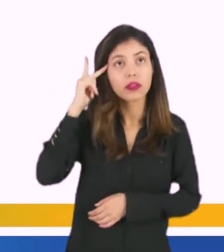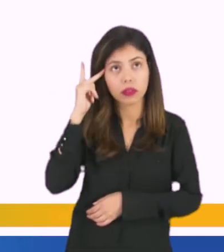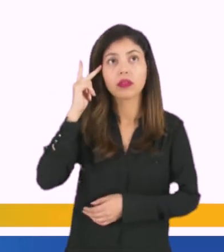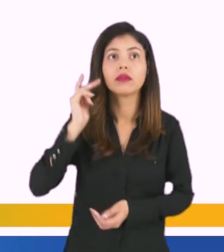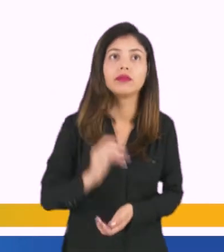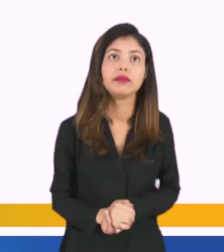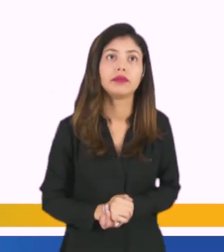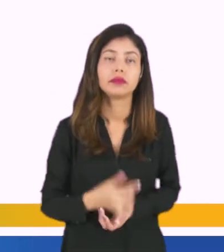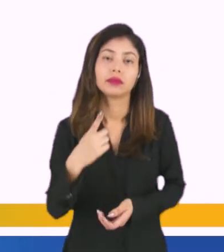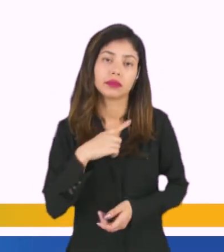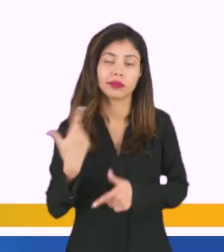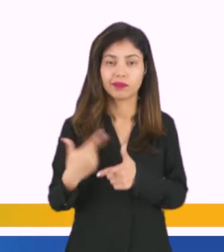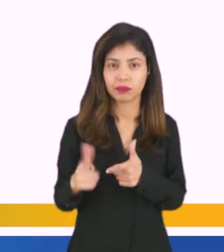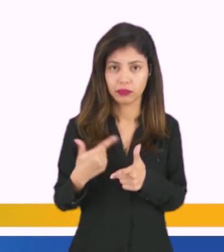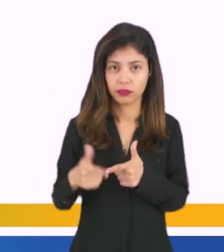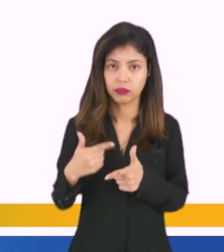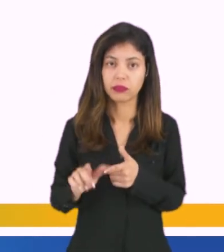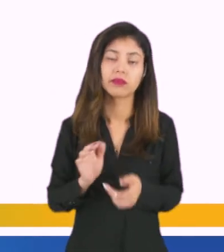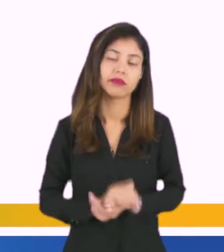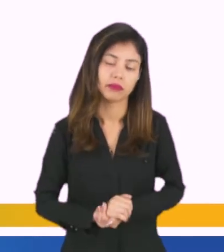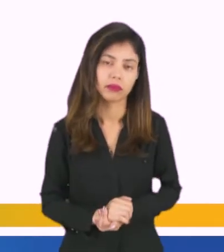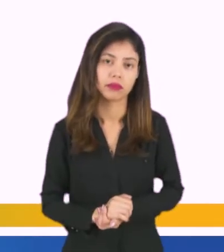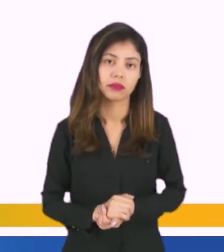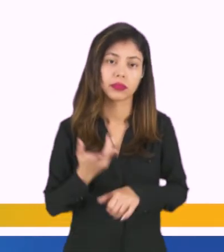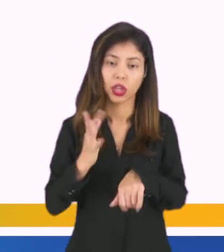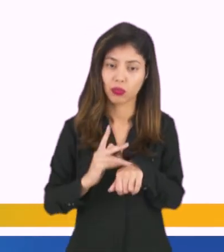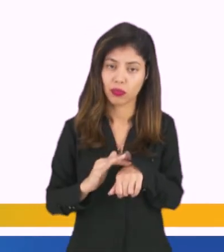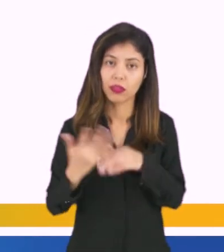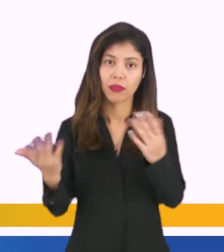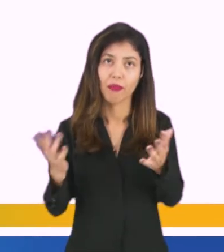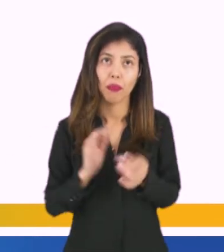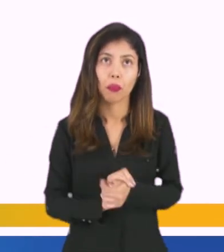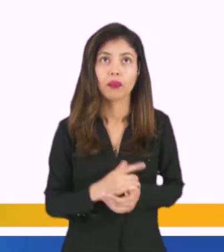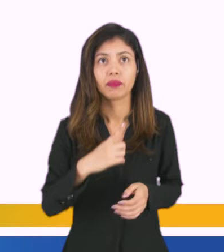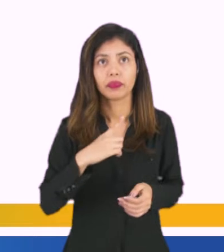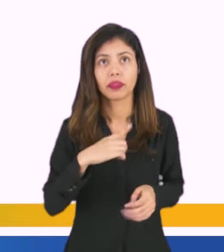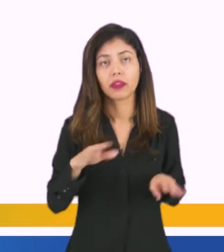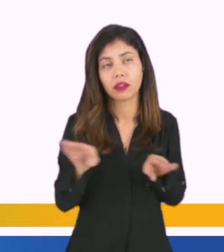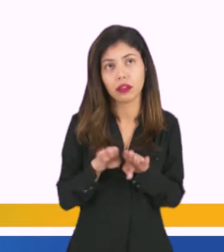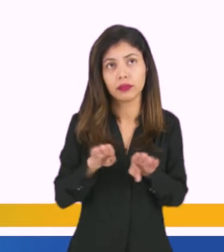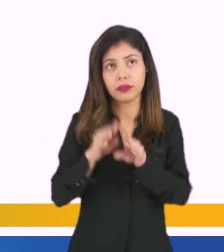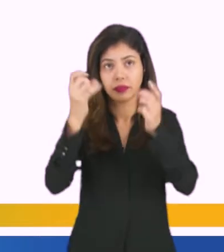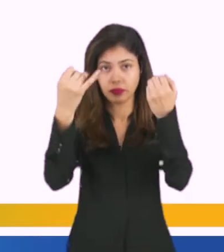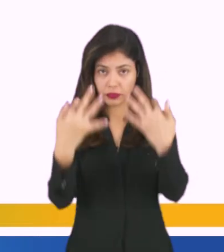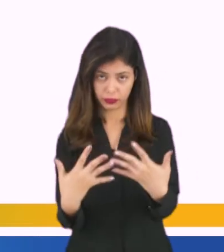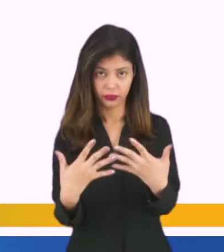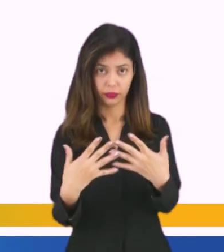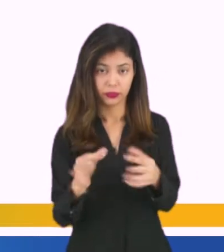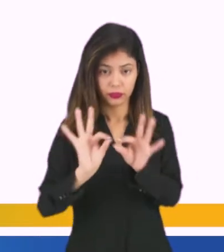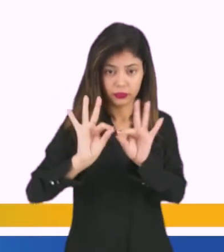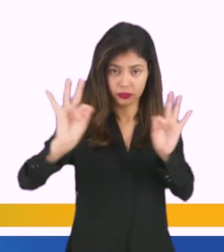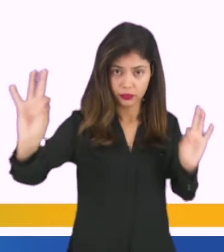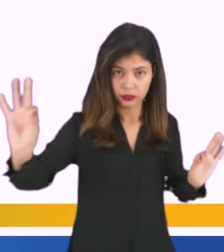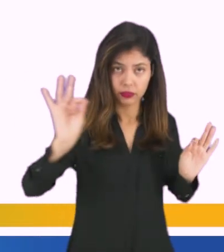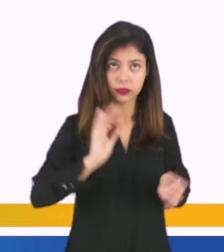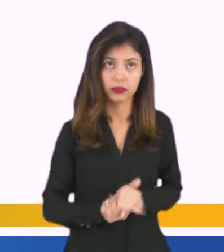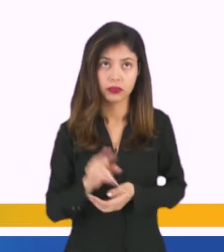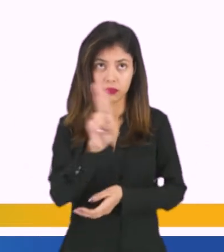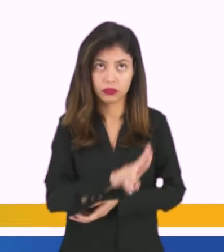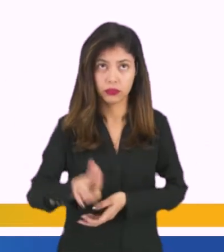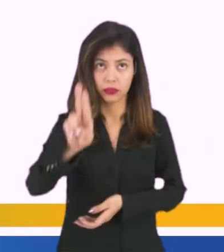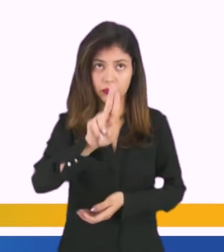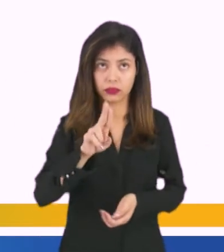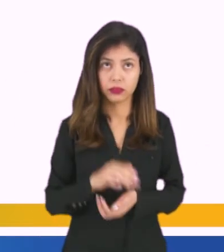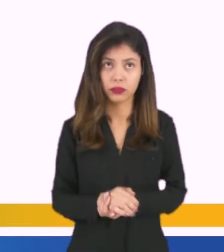estão sujeitas a ser acometidas daquela doença. E temos a cobertura, como eu falei, que mede a utilização dos